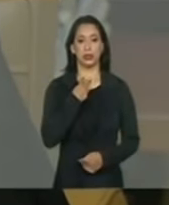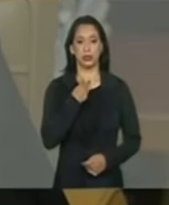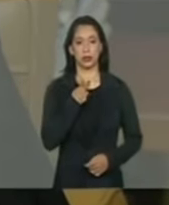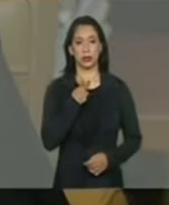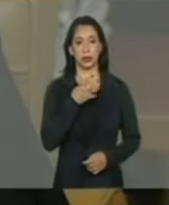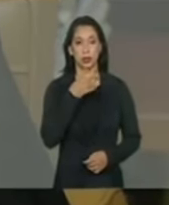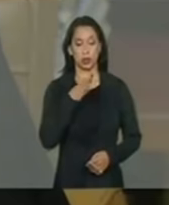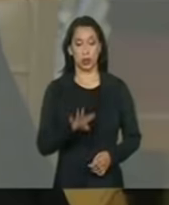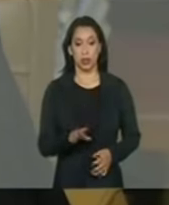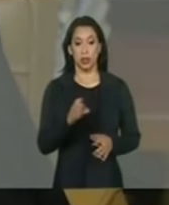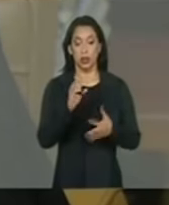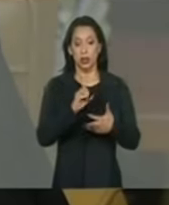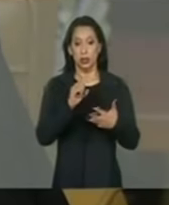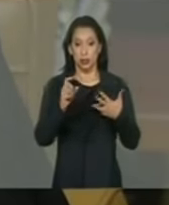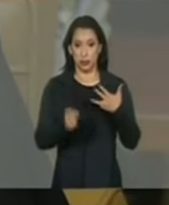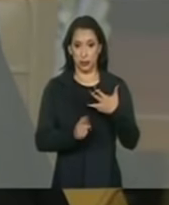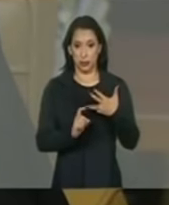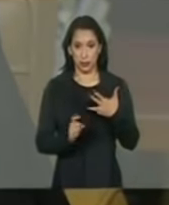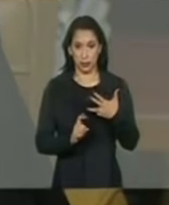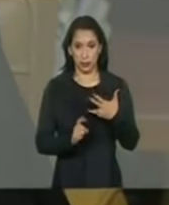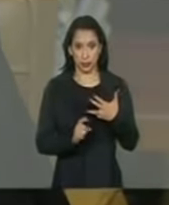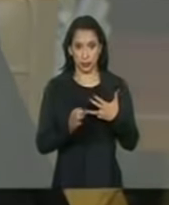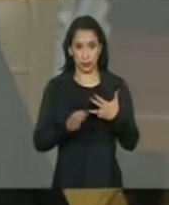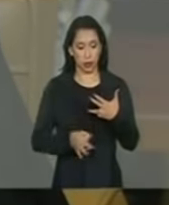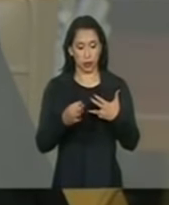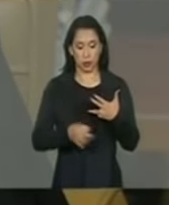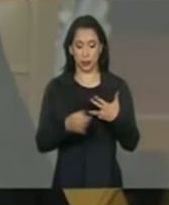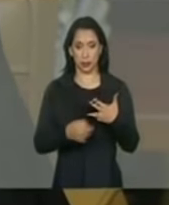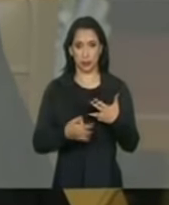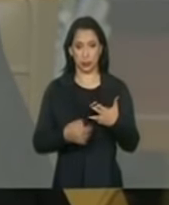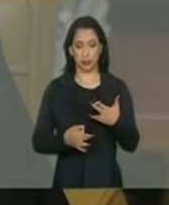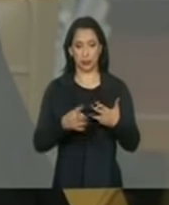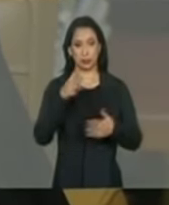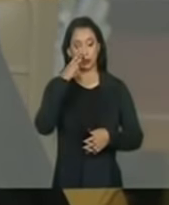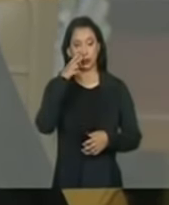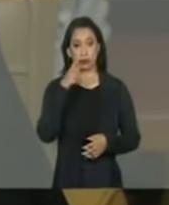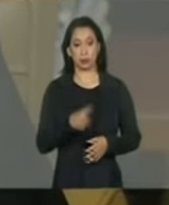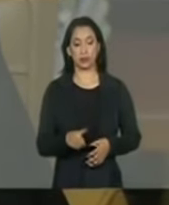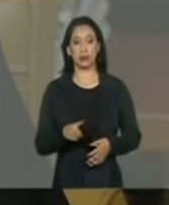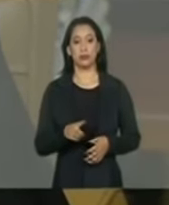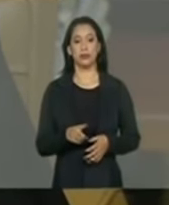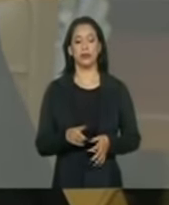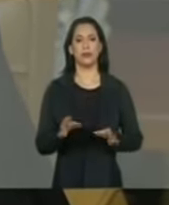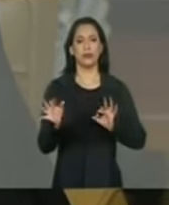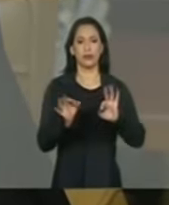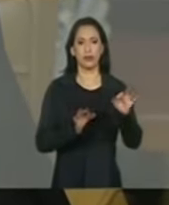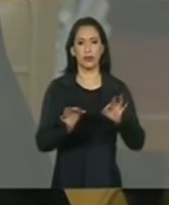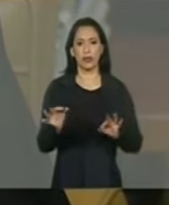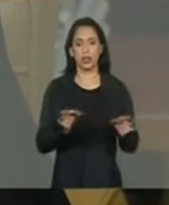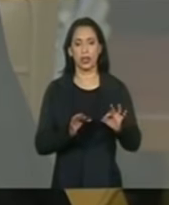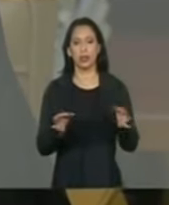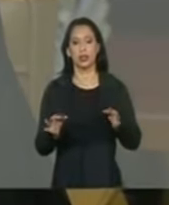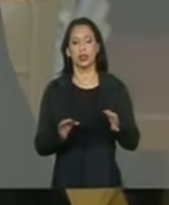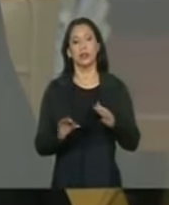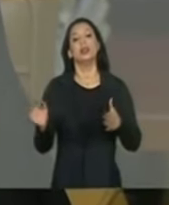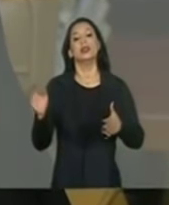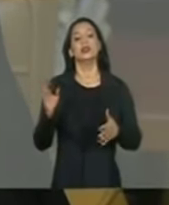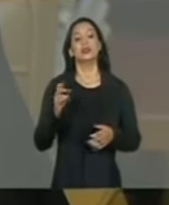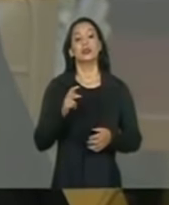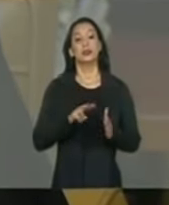judiciário assume na estrutura institucional em que se organiza o aparelho de estado